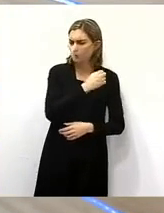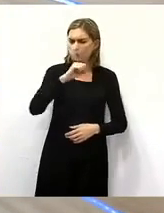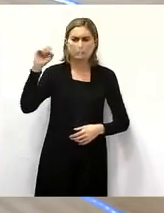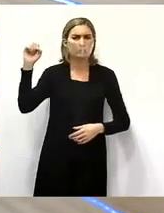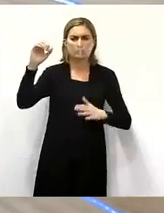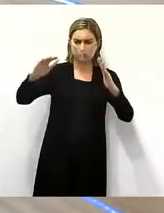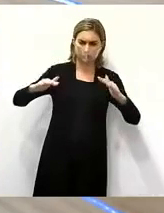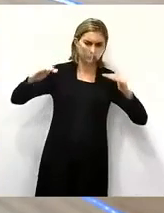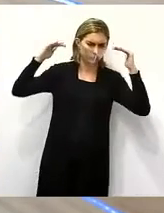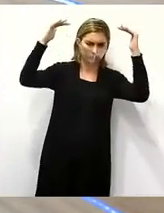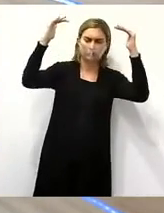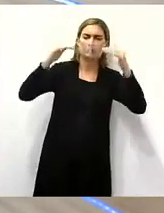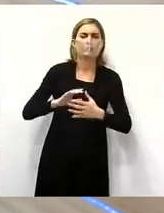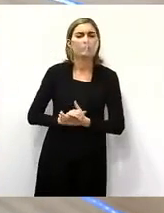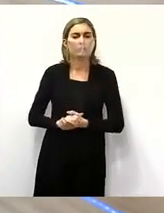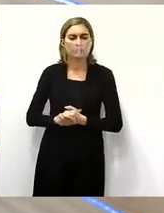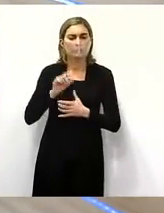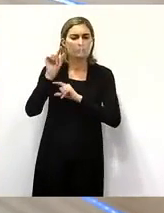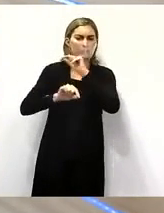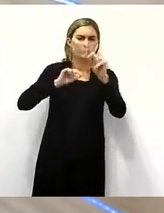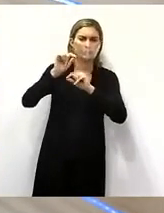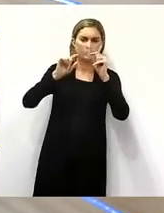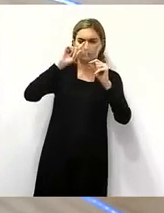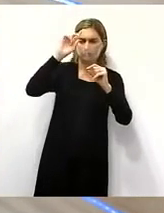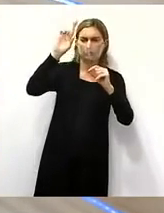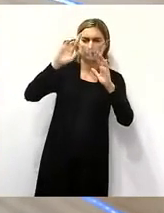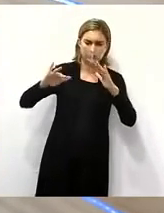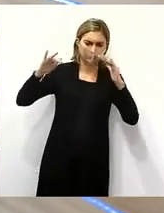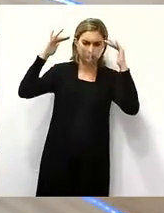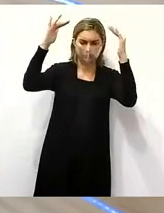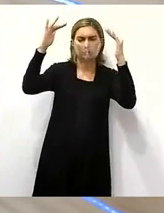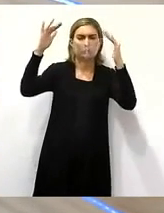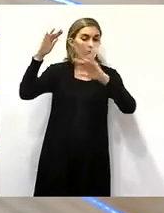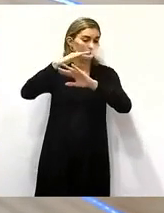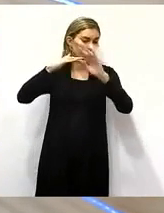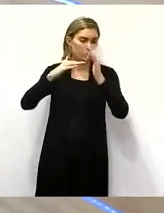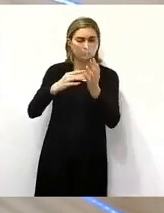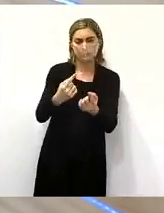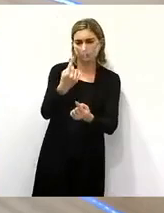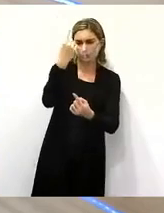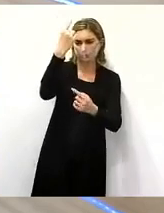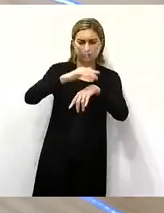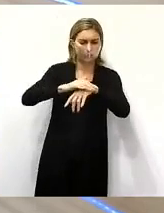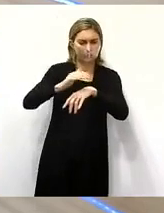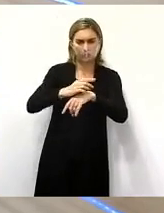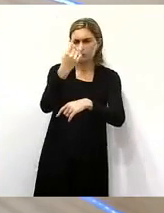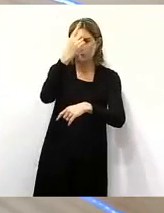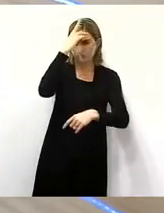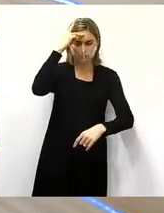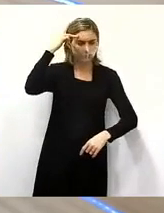do absolutismo, em que o poder é concentrado totalmente na mão de